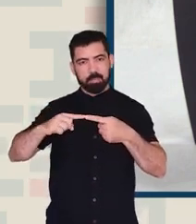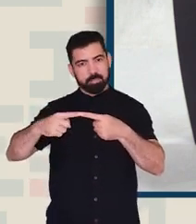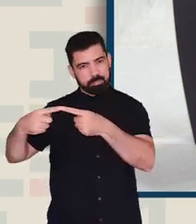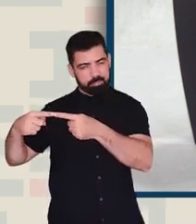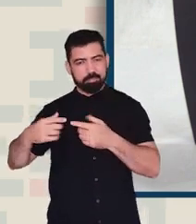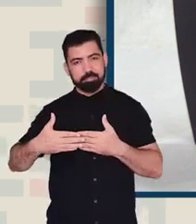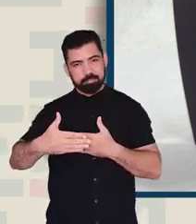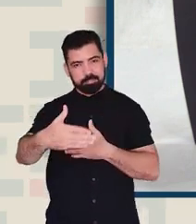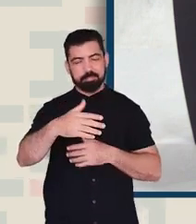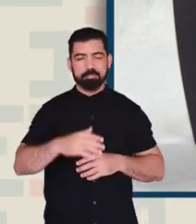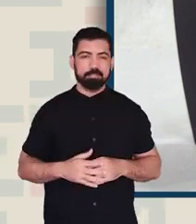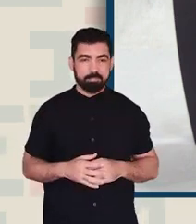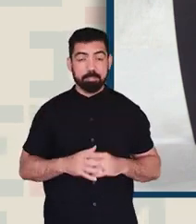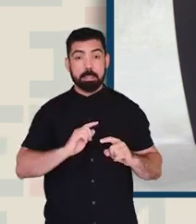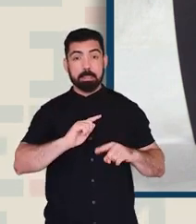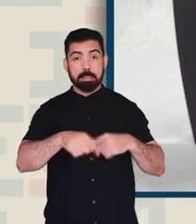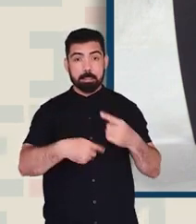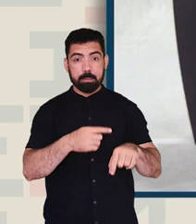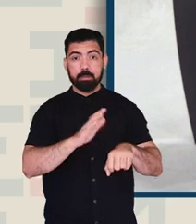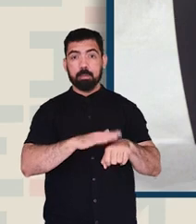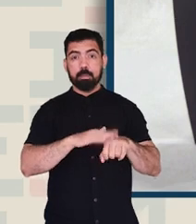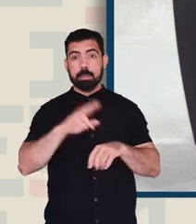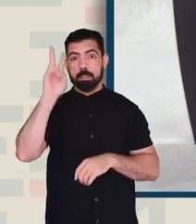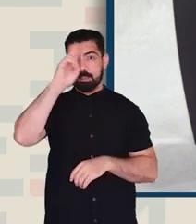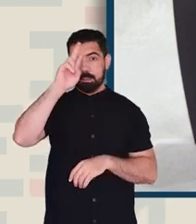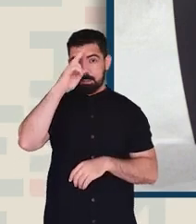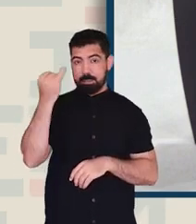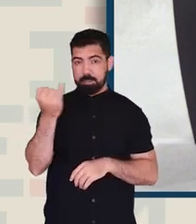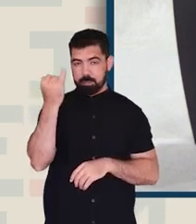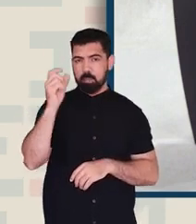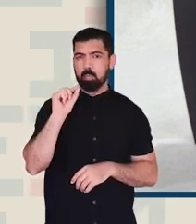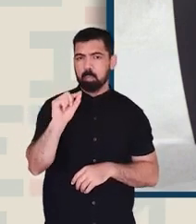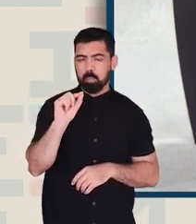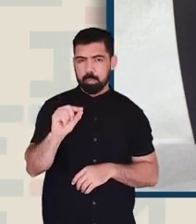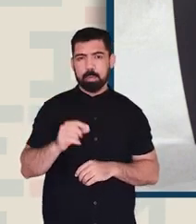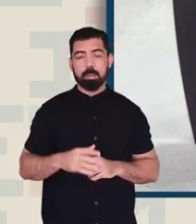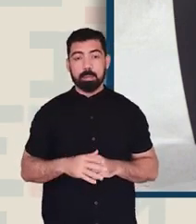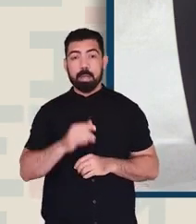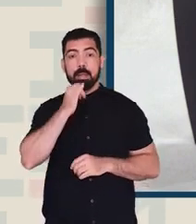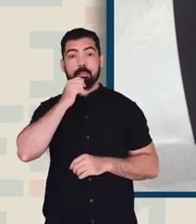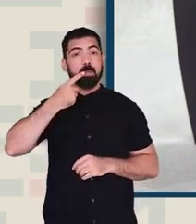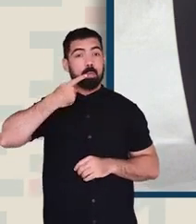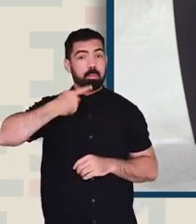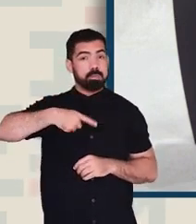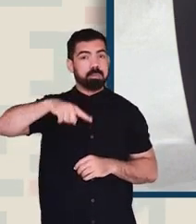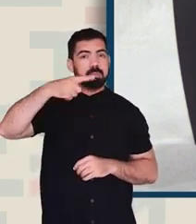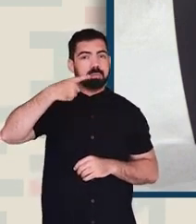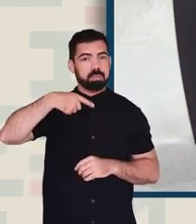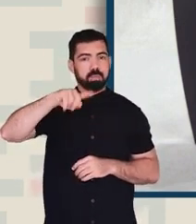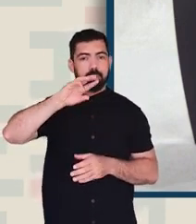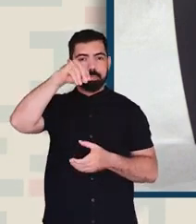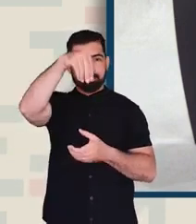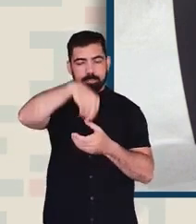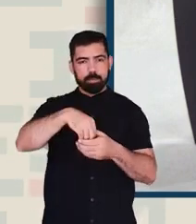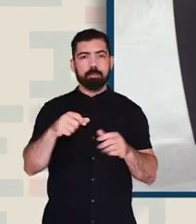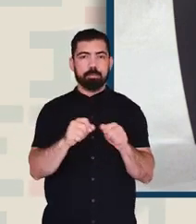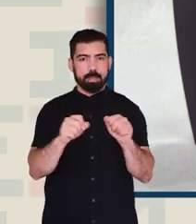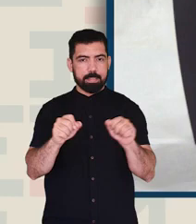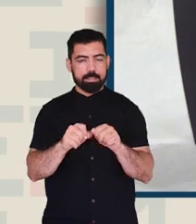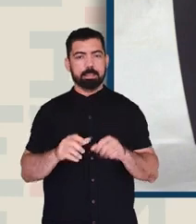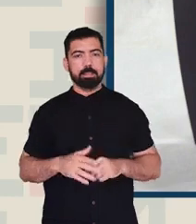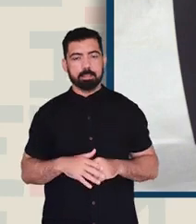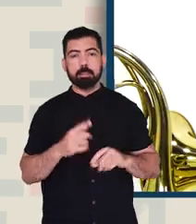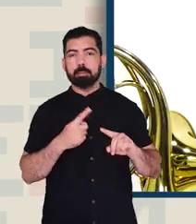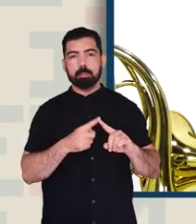E assim sucessivamente, tá? Depois, importante entender o caminho que o ar faz, né? Porque esse caminho